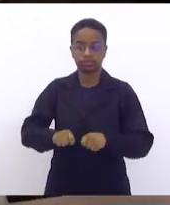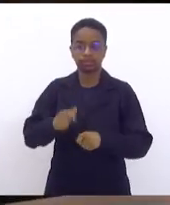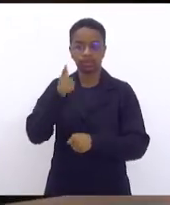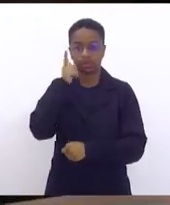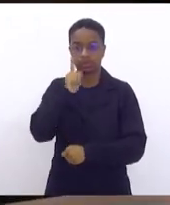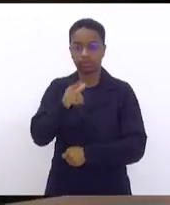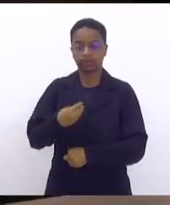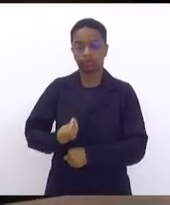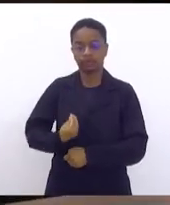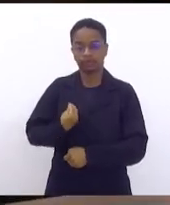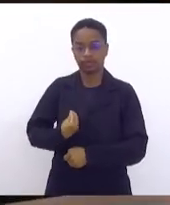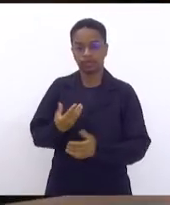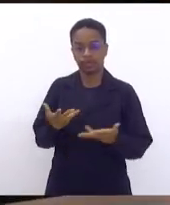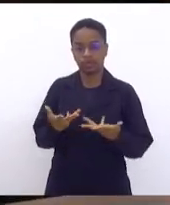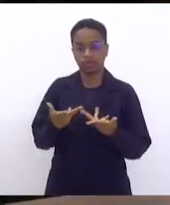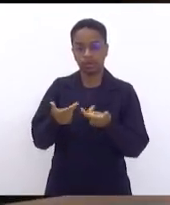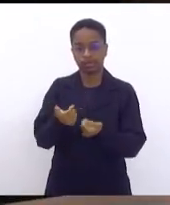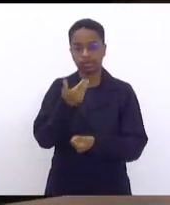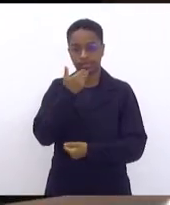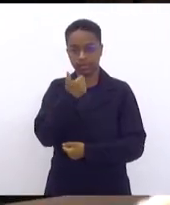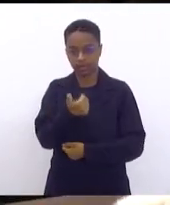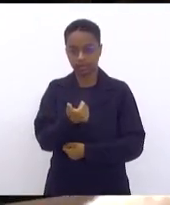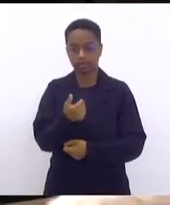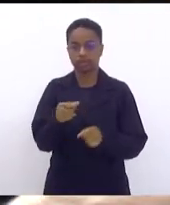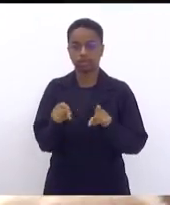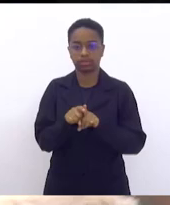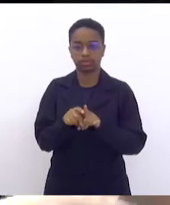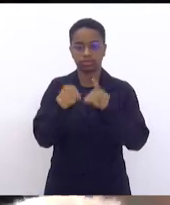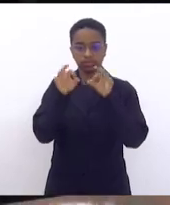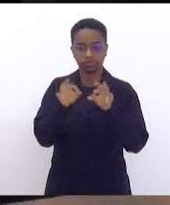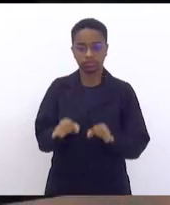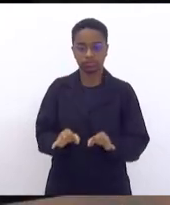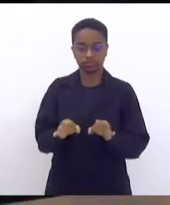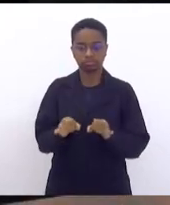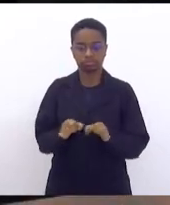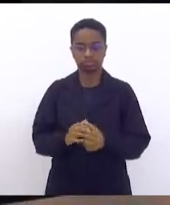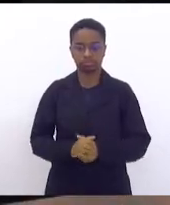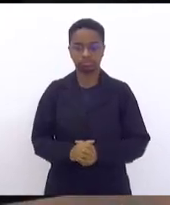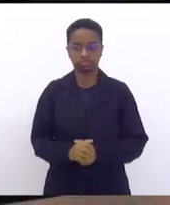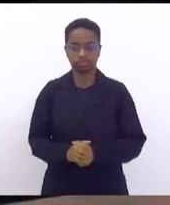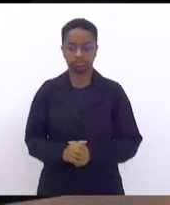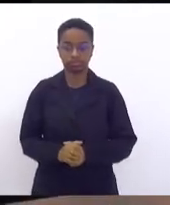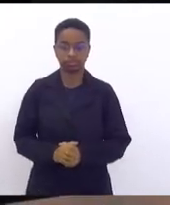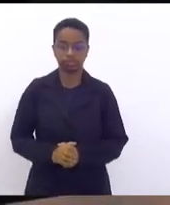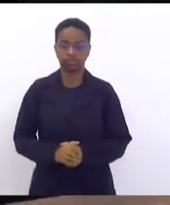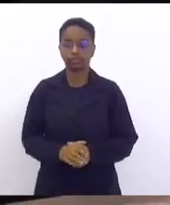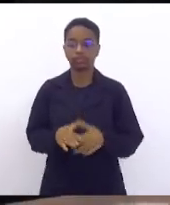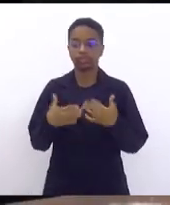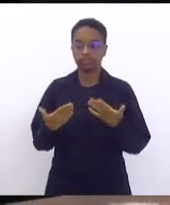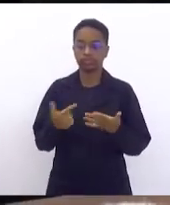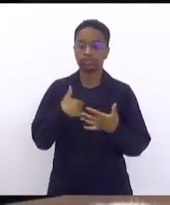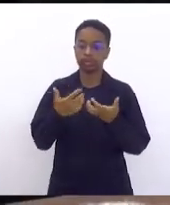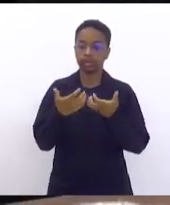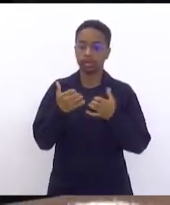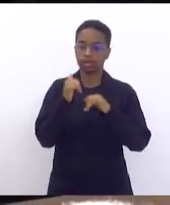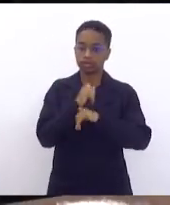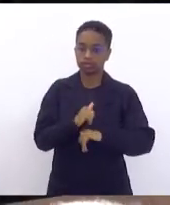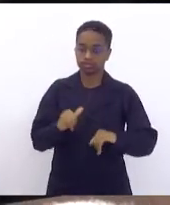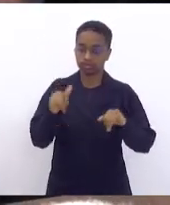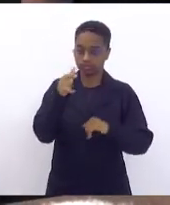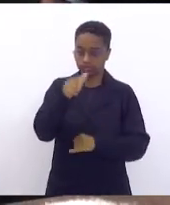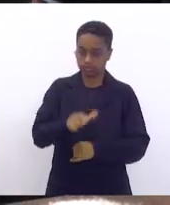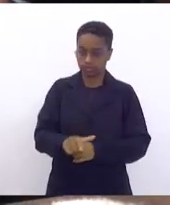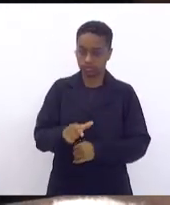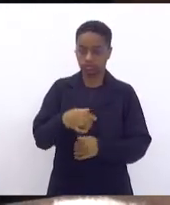ter uma qualidade de vida melhor, cada vez mais digna e plena. Tayane, então, quero dizer que, mais uma vez,